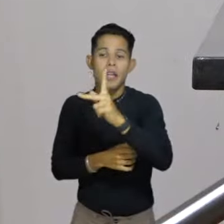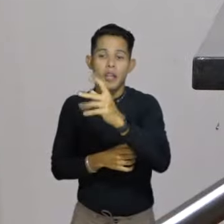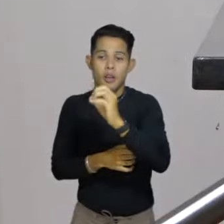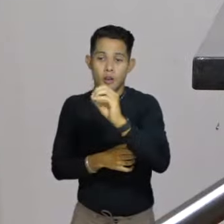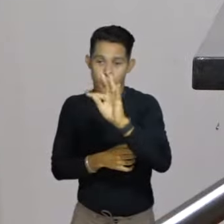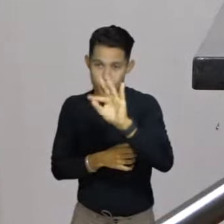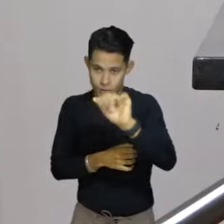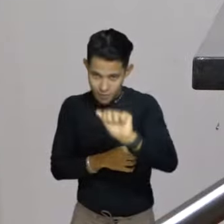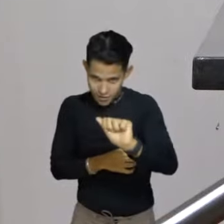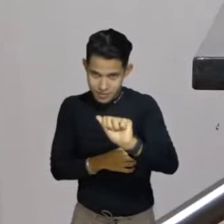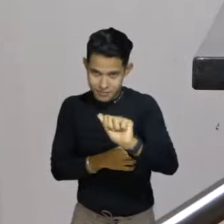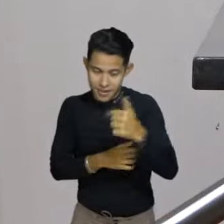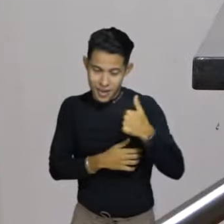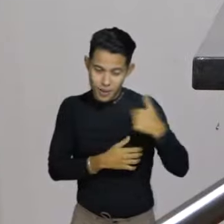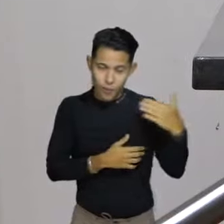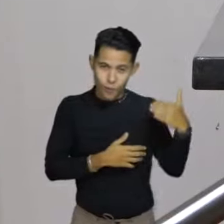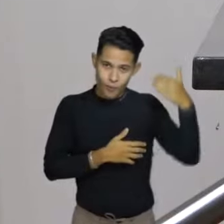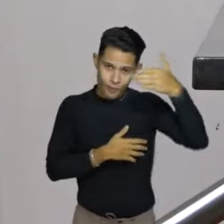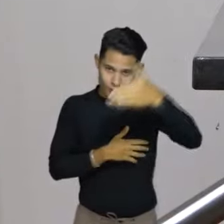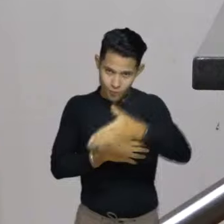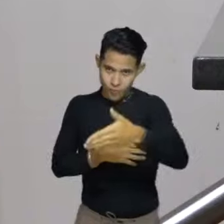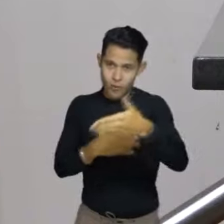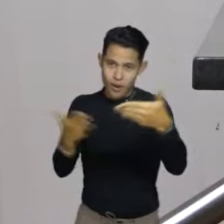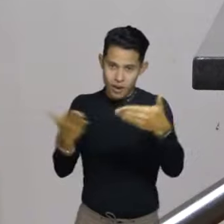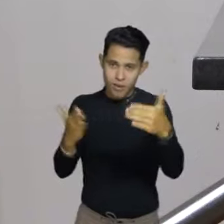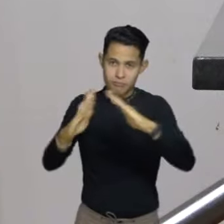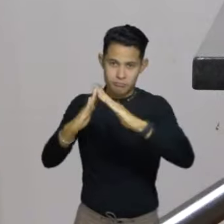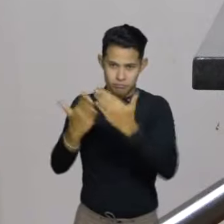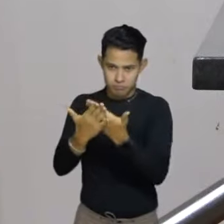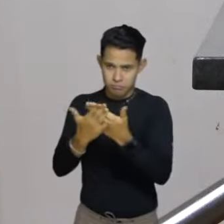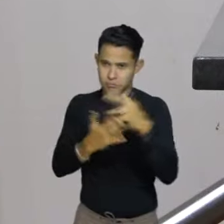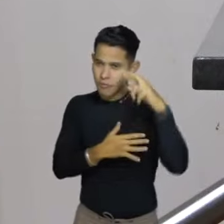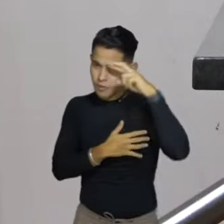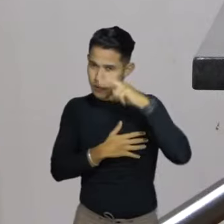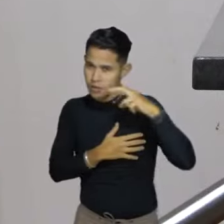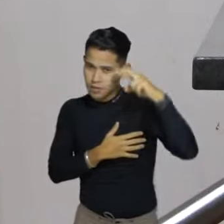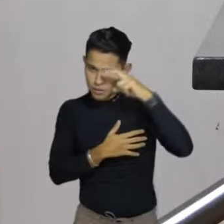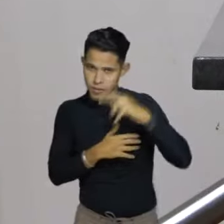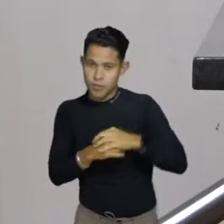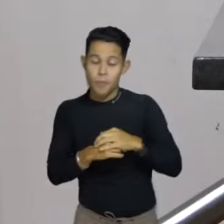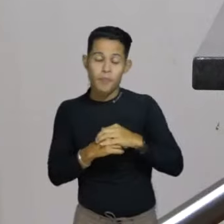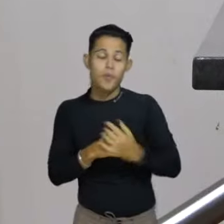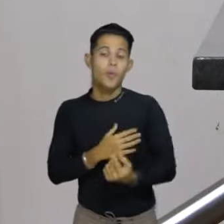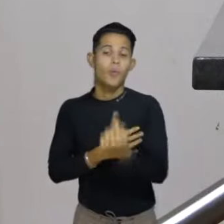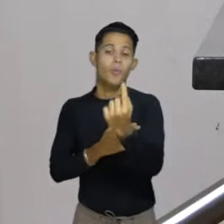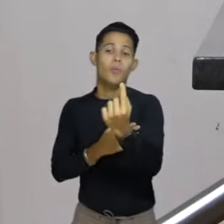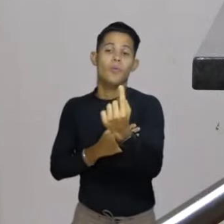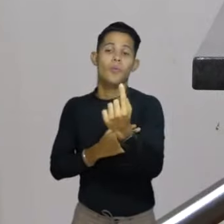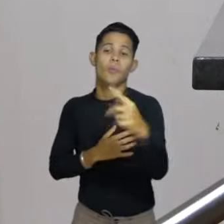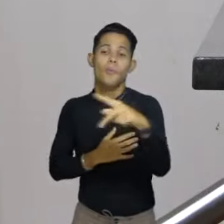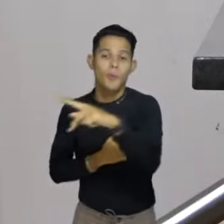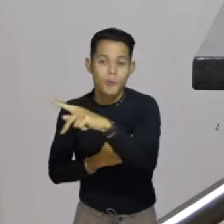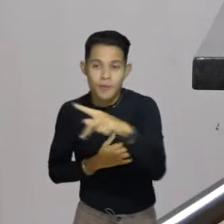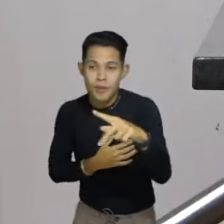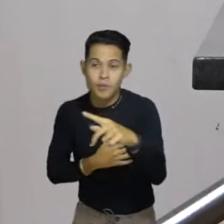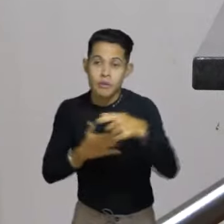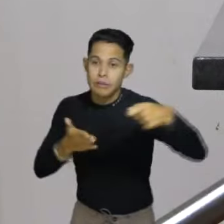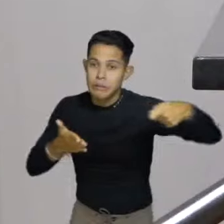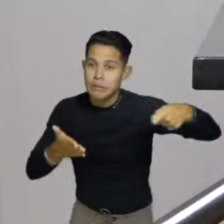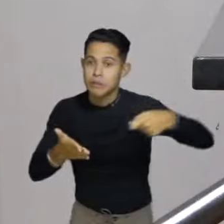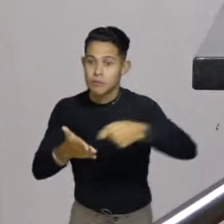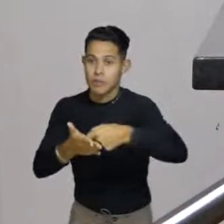vou eu vou lá acompanhá-la na escola para fazer uma fiscalização onde o professor foi denunciado existe